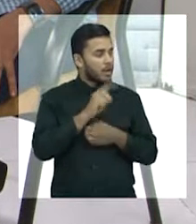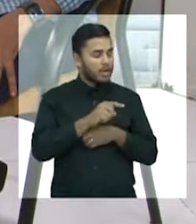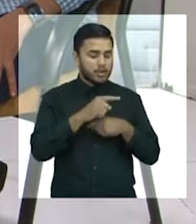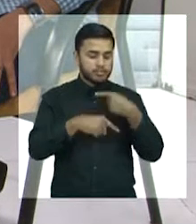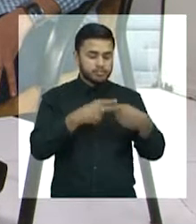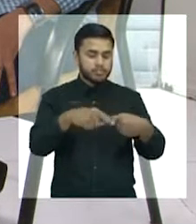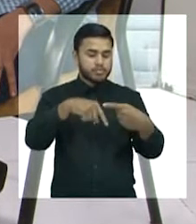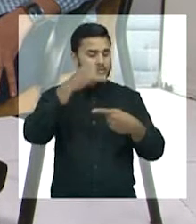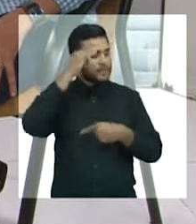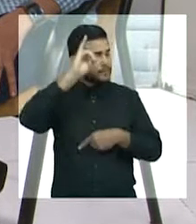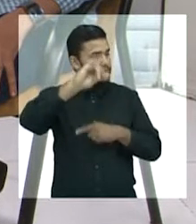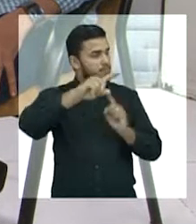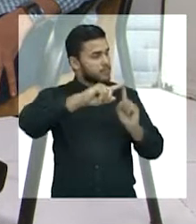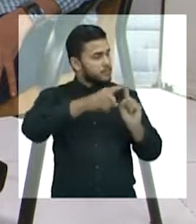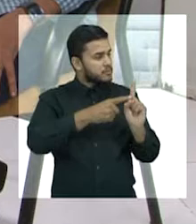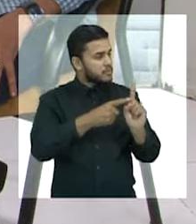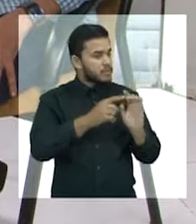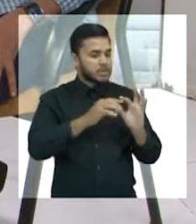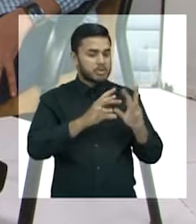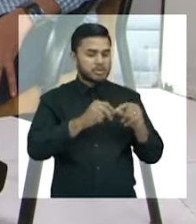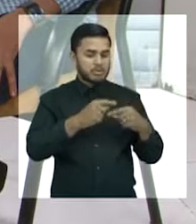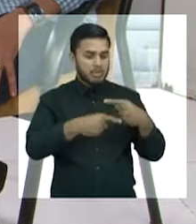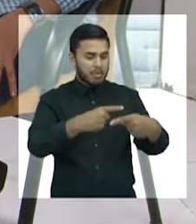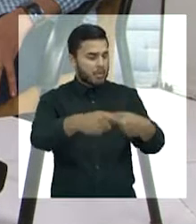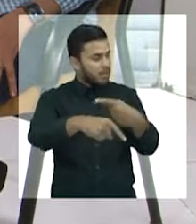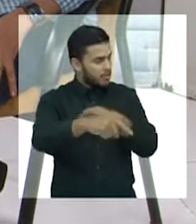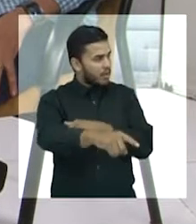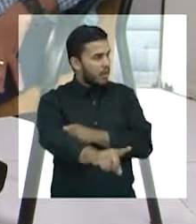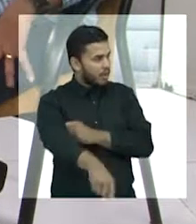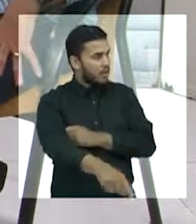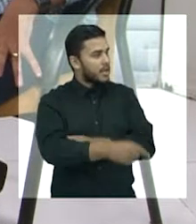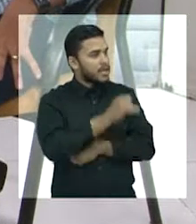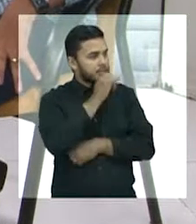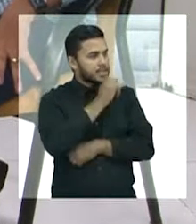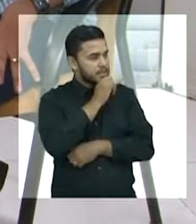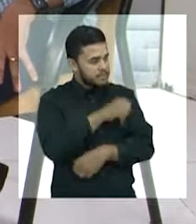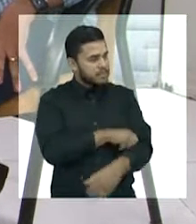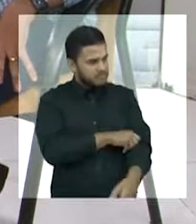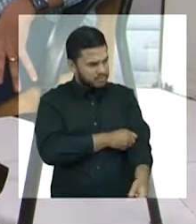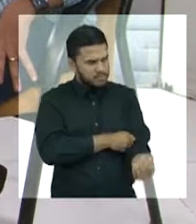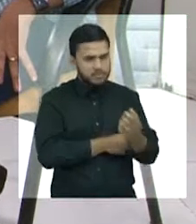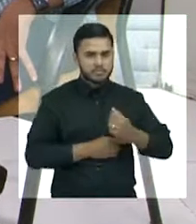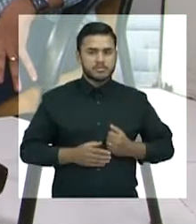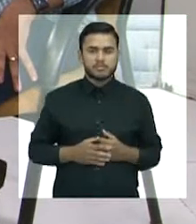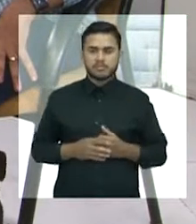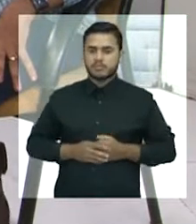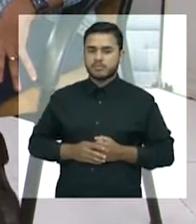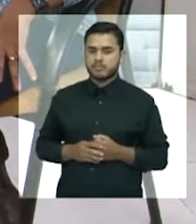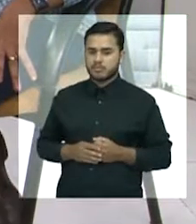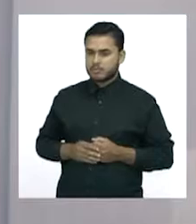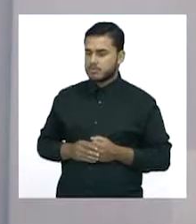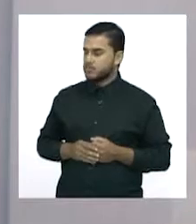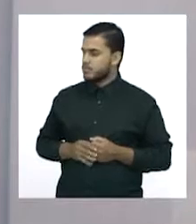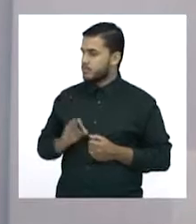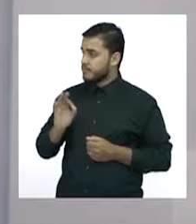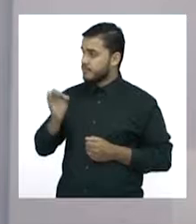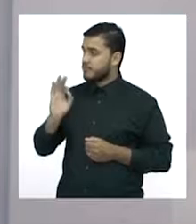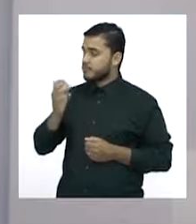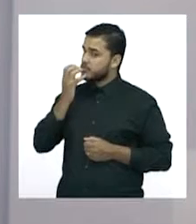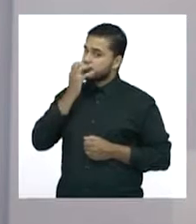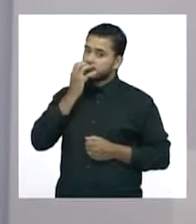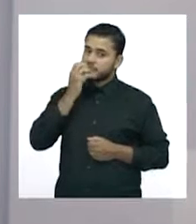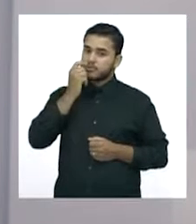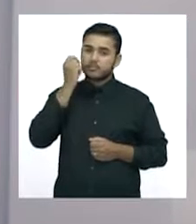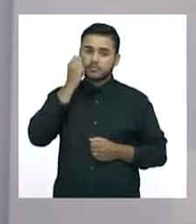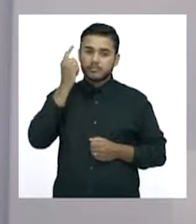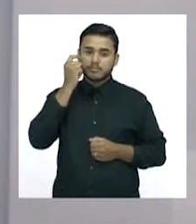controlar esse número de animais na rua. E no caso dos pombos ainda nada, não existe nada. Os cães e gatos, a gente tem uma legislação mais